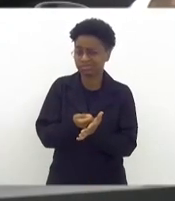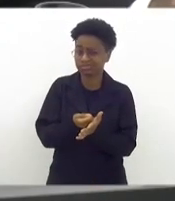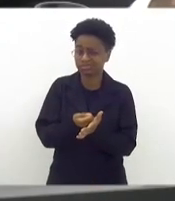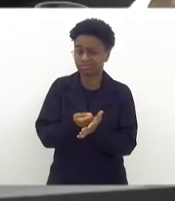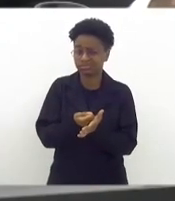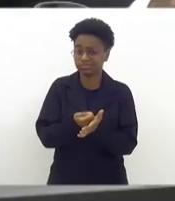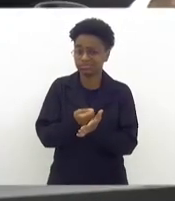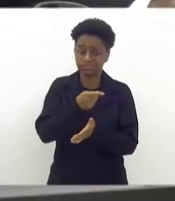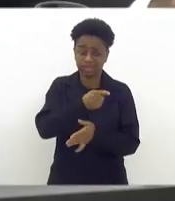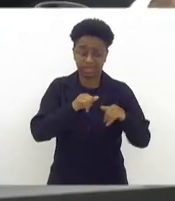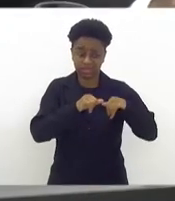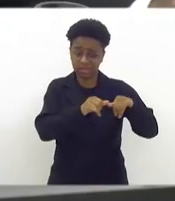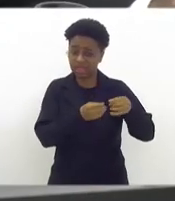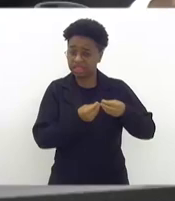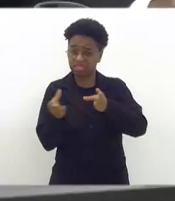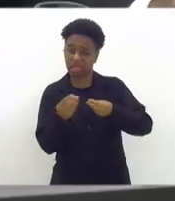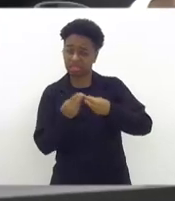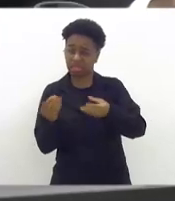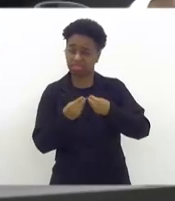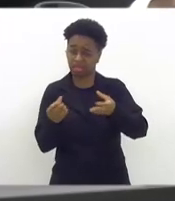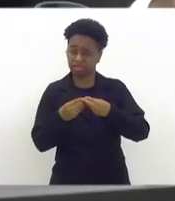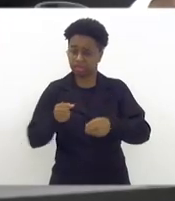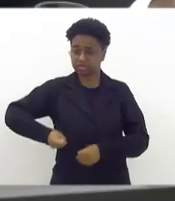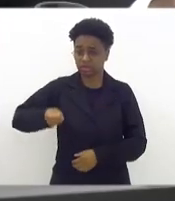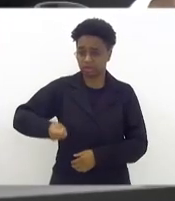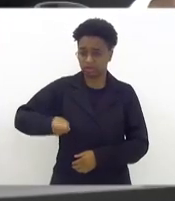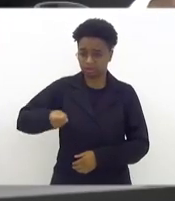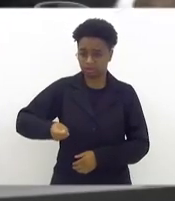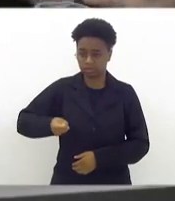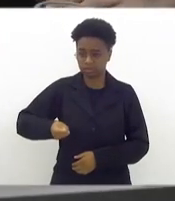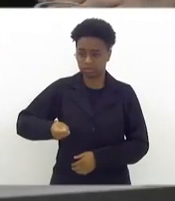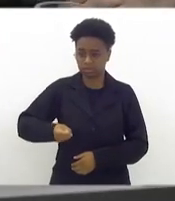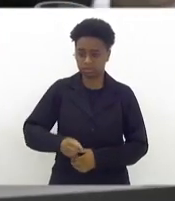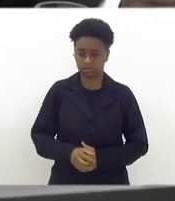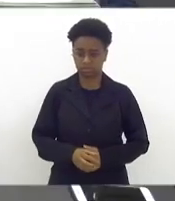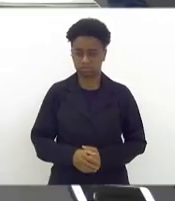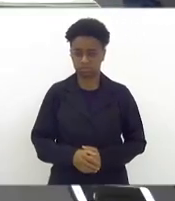que eles forneçam bilhões de sacolas gratuitas, além de ser algo